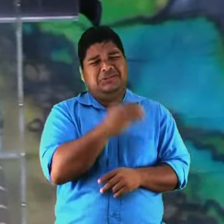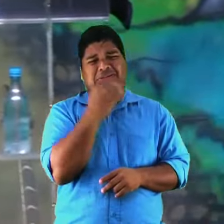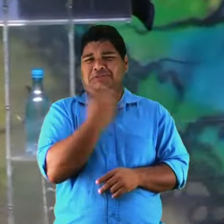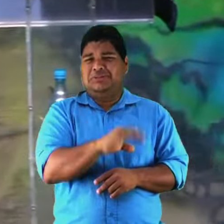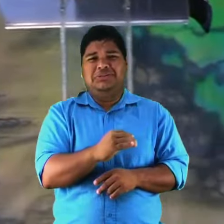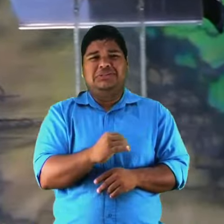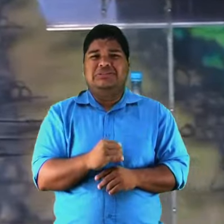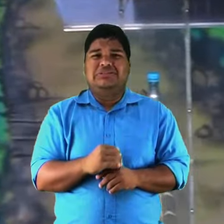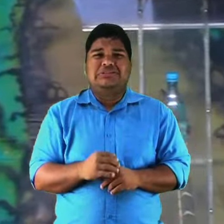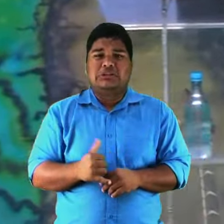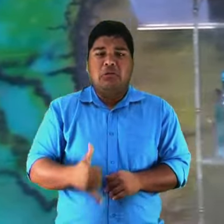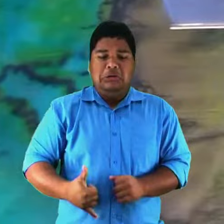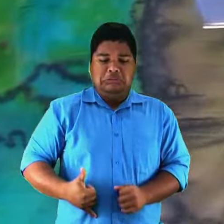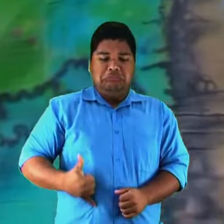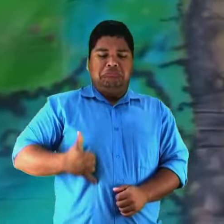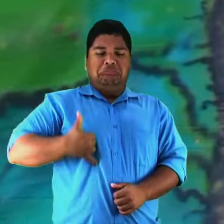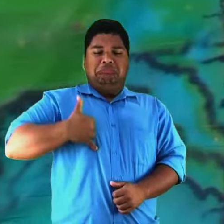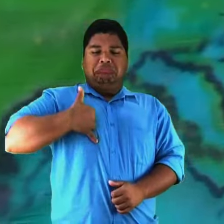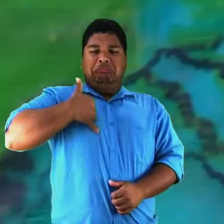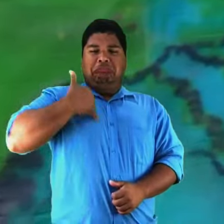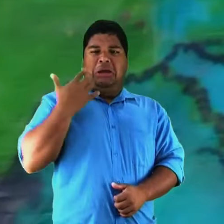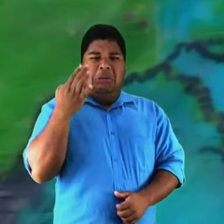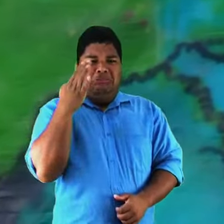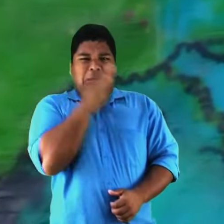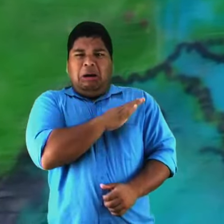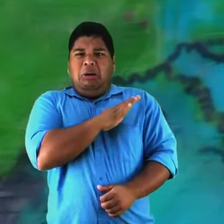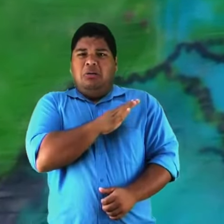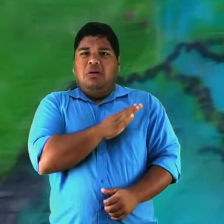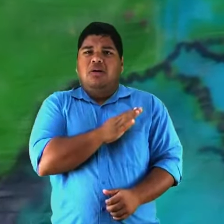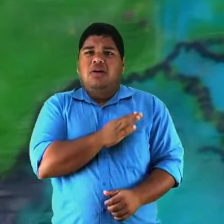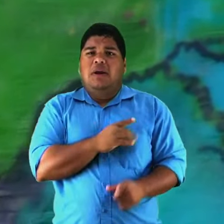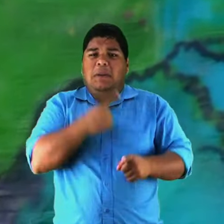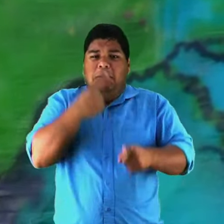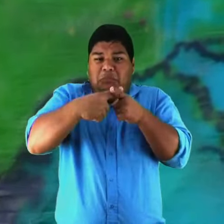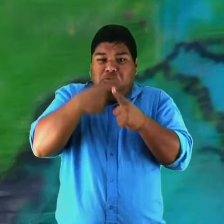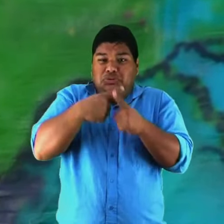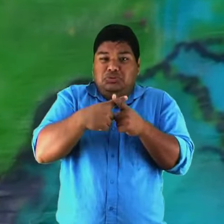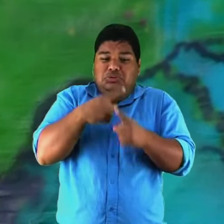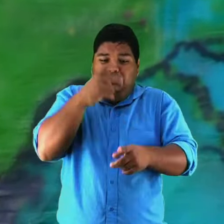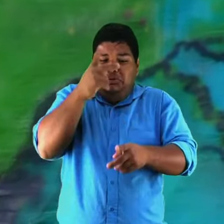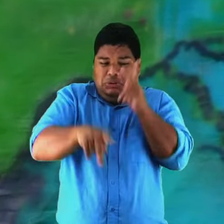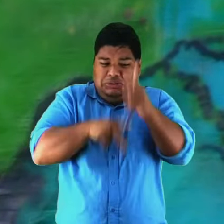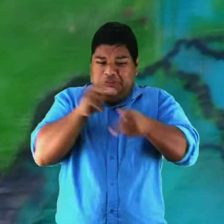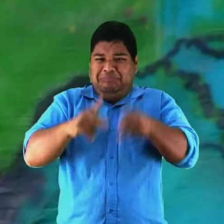é maldoso, é perverso. Pessoas matam pelo poder.